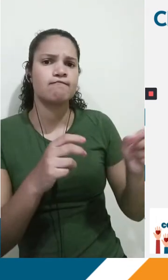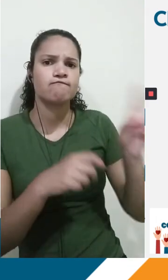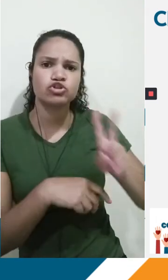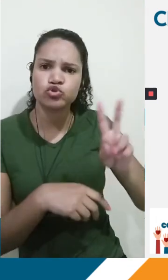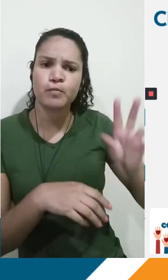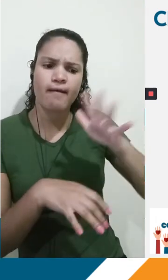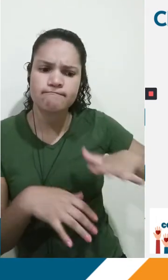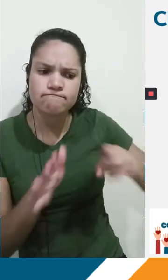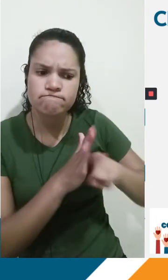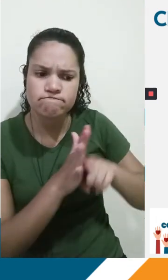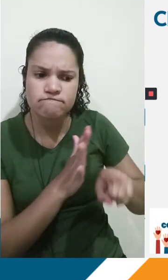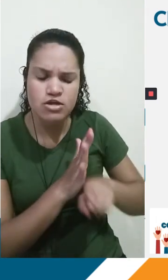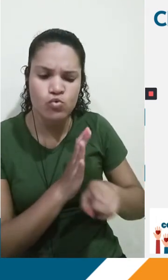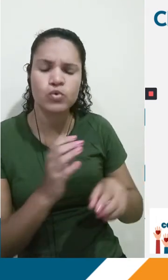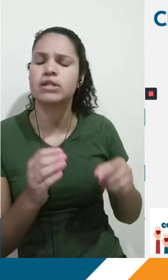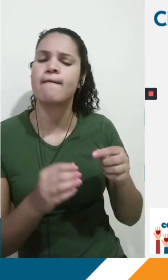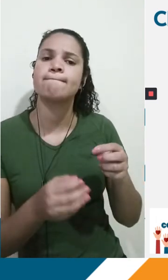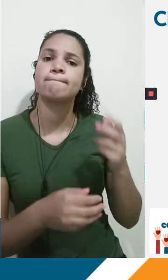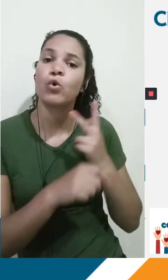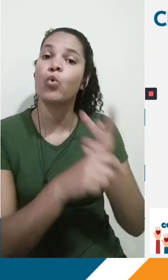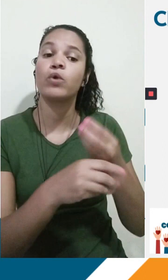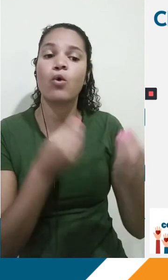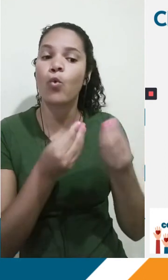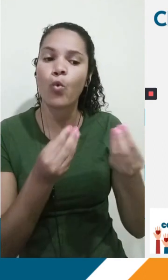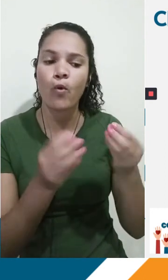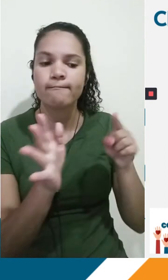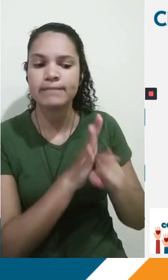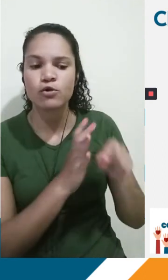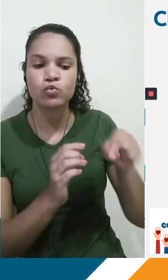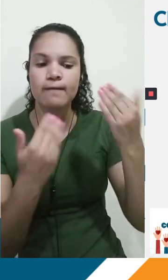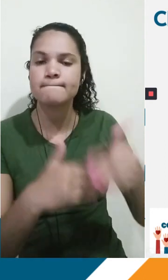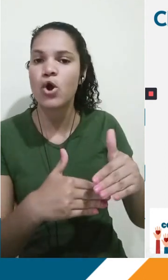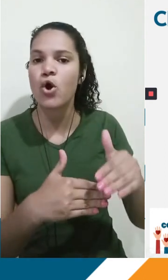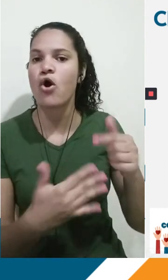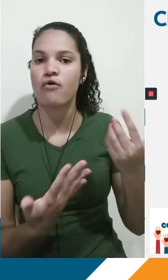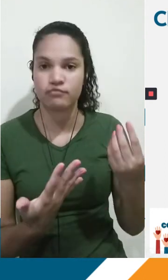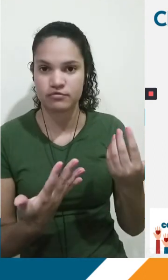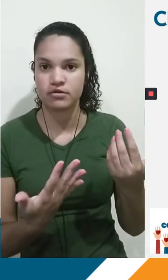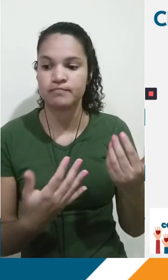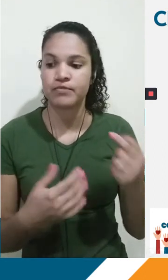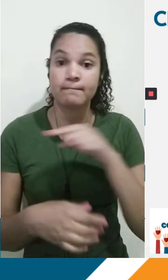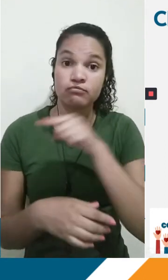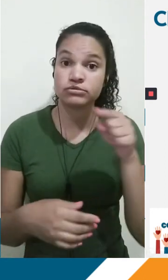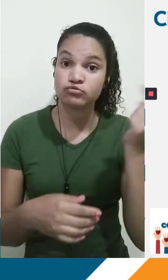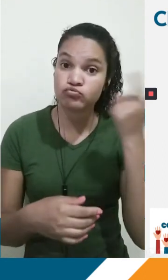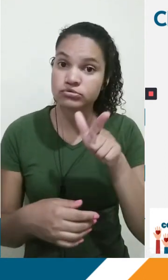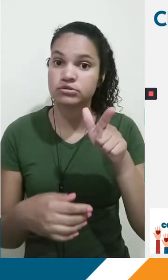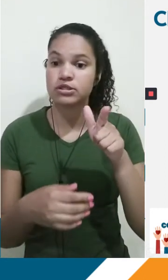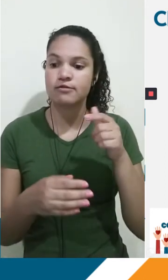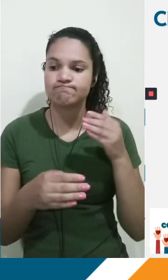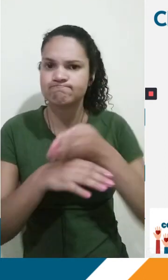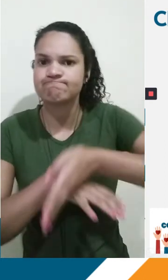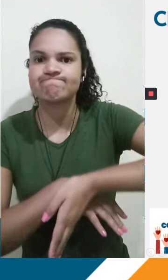como essas questões podem ser e são cobradas em processos avaliativos para que vocês tenham sucesso no